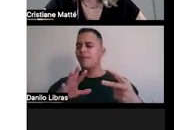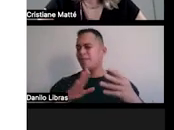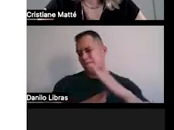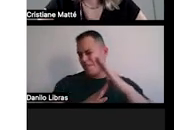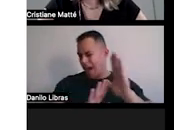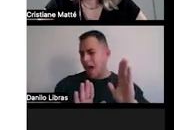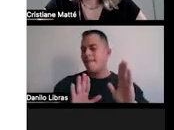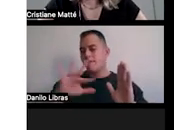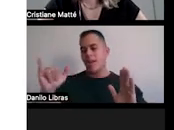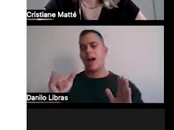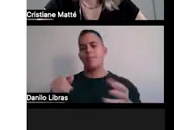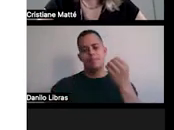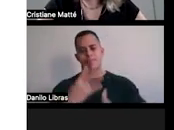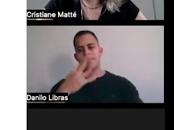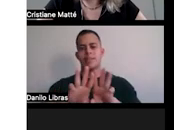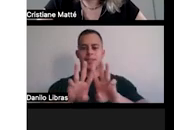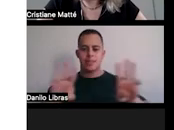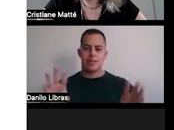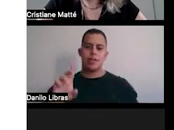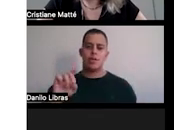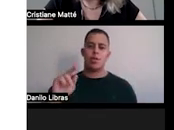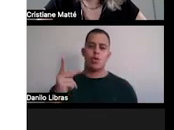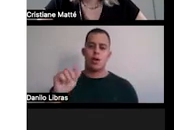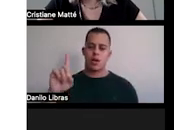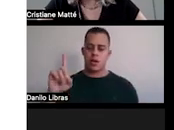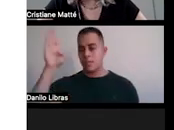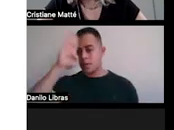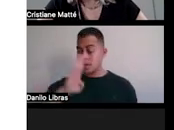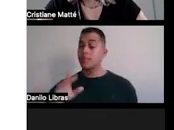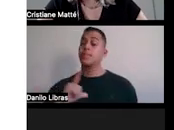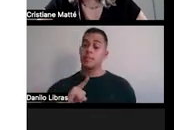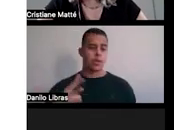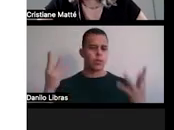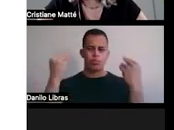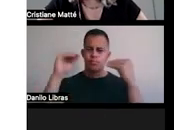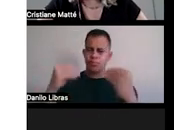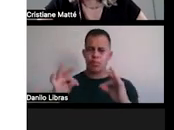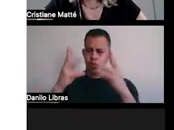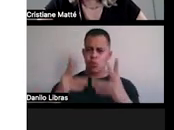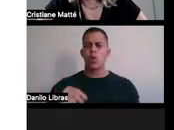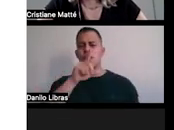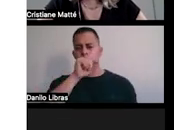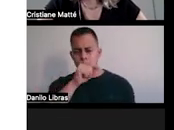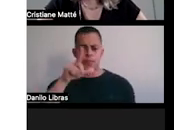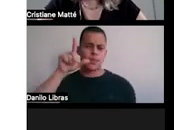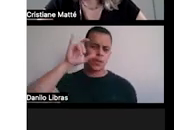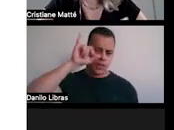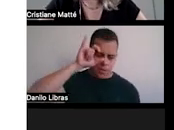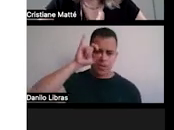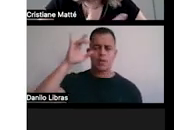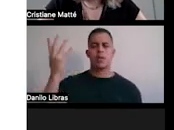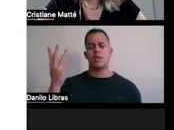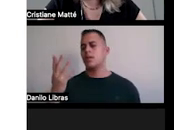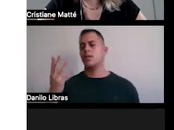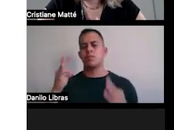E na Associação Dohad Brasil, que já conta, então, com site, com Twitter, com Instagram, e temos, então, uma vida bastante ativa